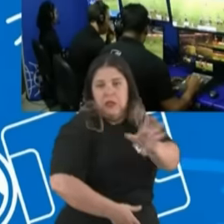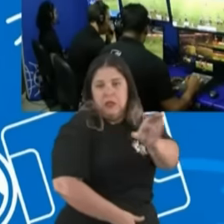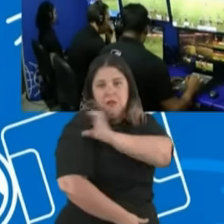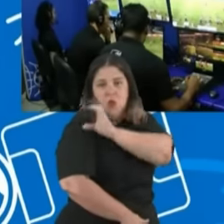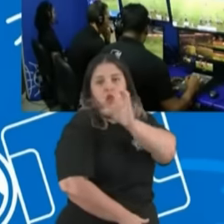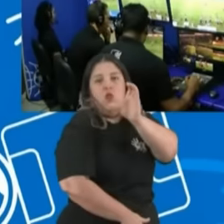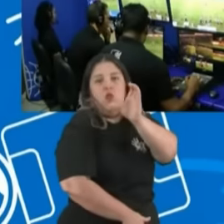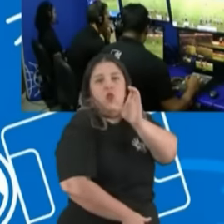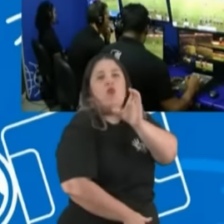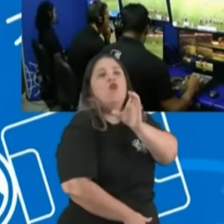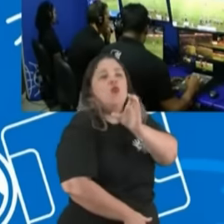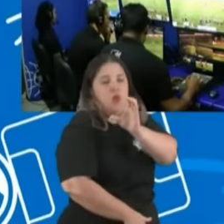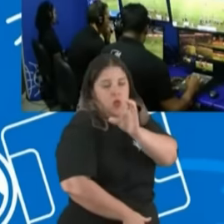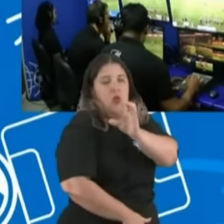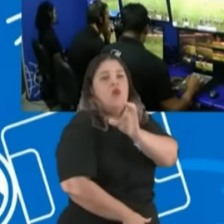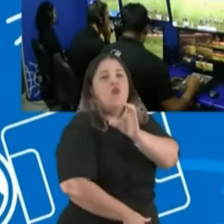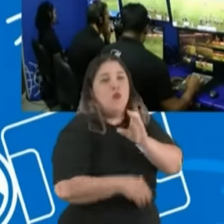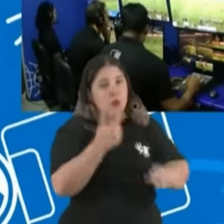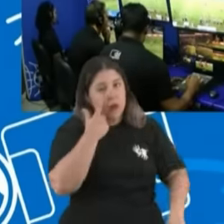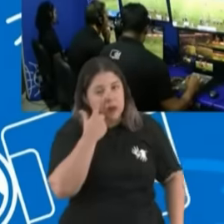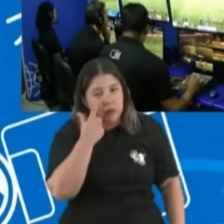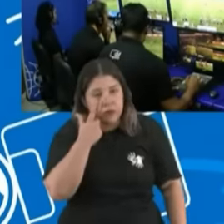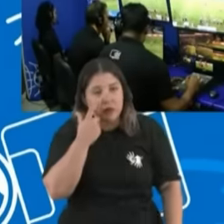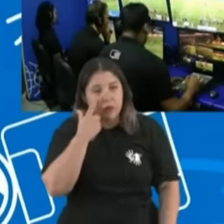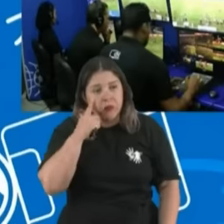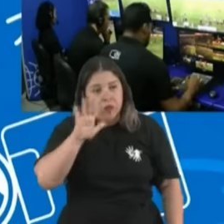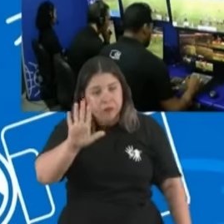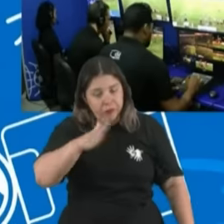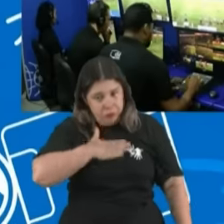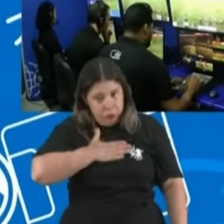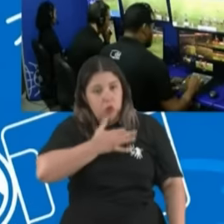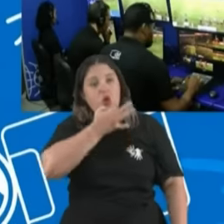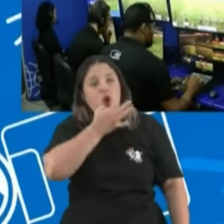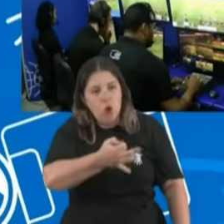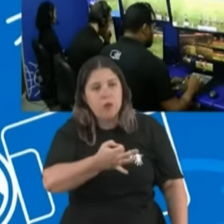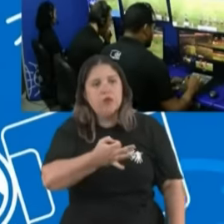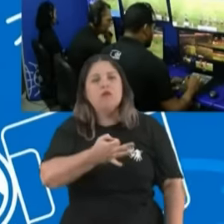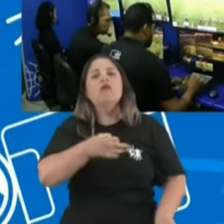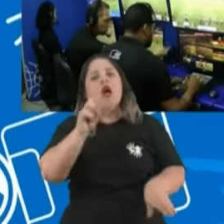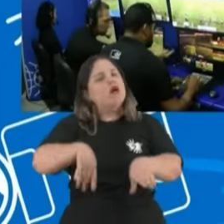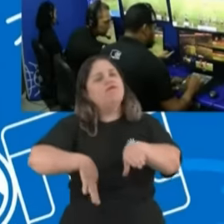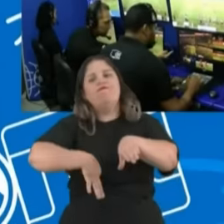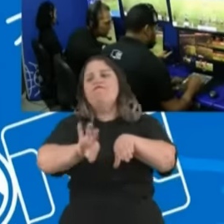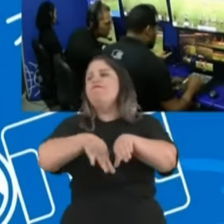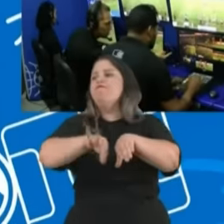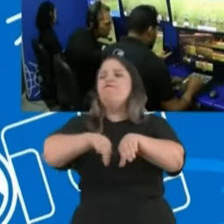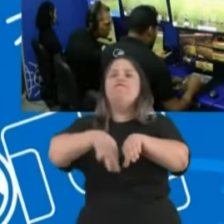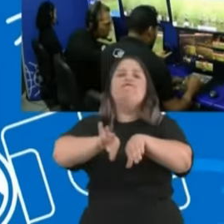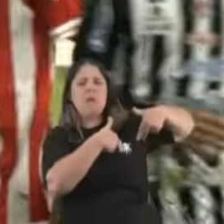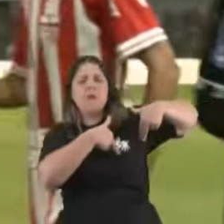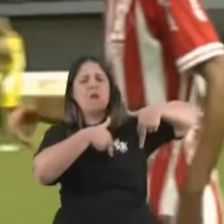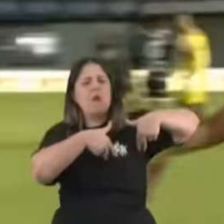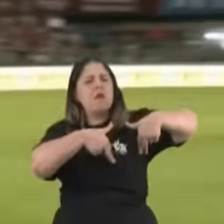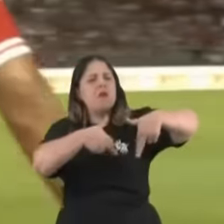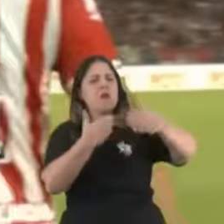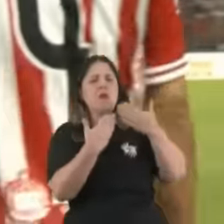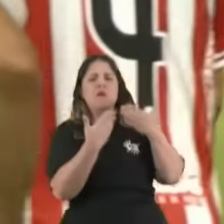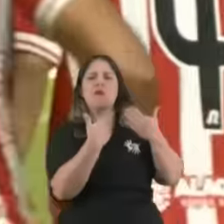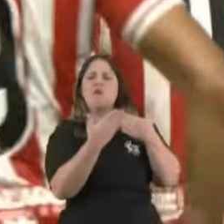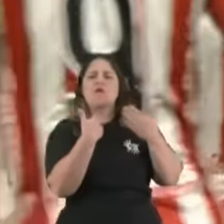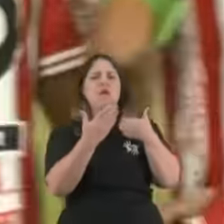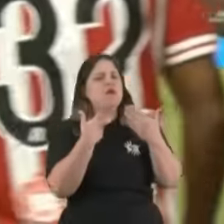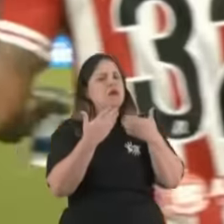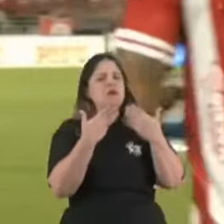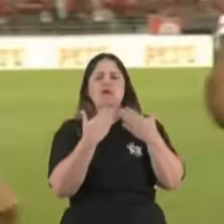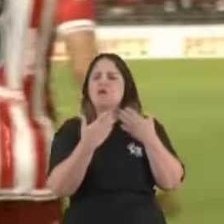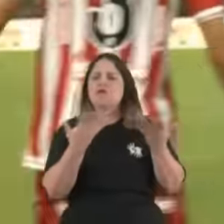minha opinião, na minha singela opinião, é pênalti, Paulo Lira. Eu também vi pênalti, viu? Até achei. Braço como se fosse um